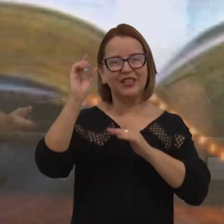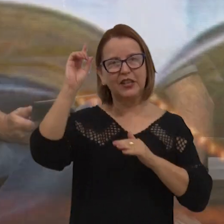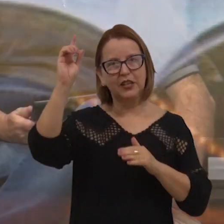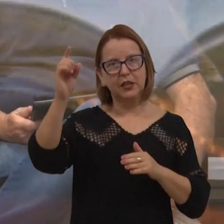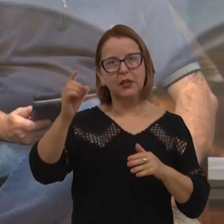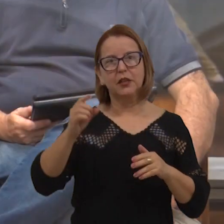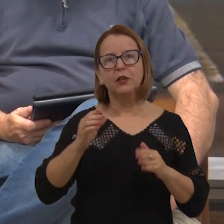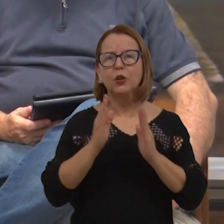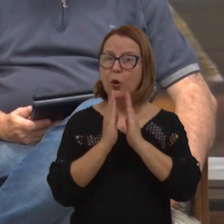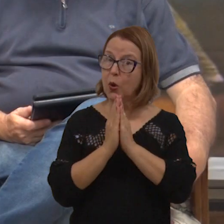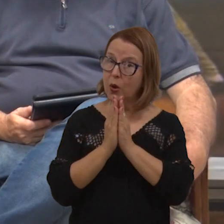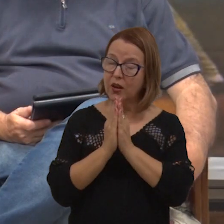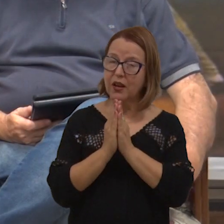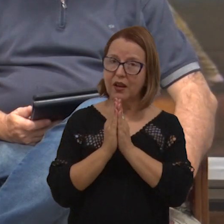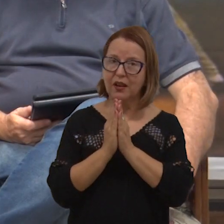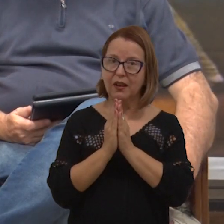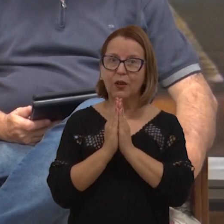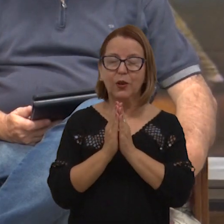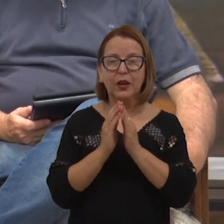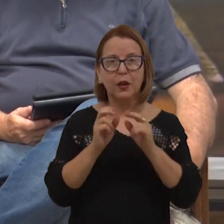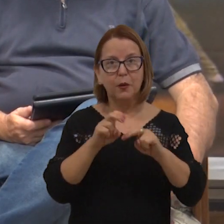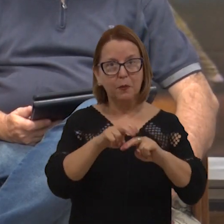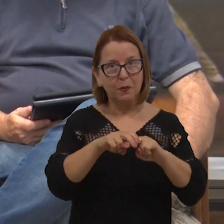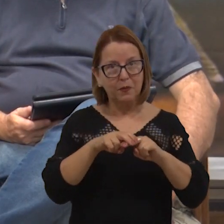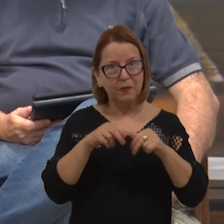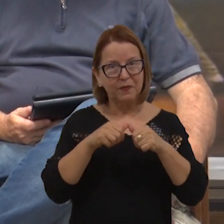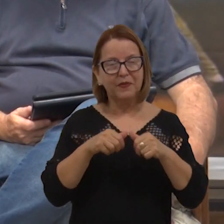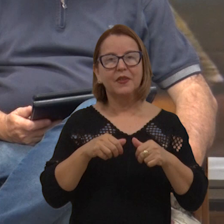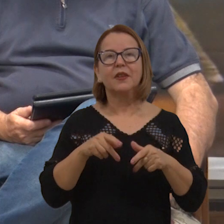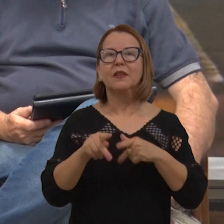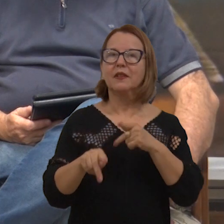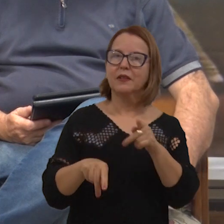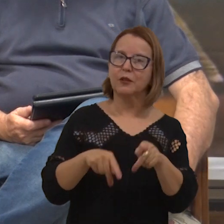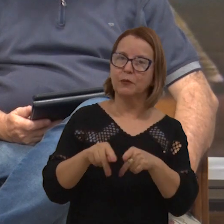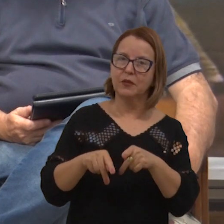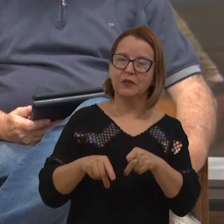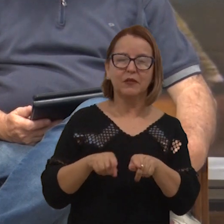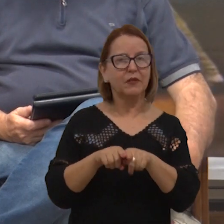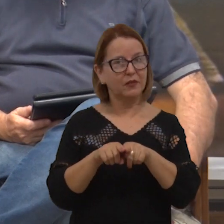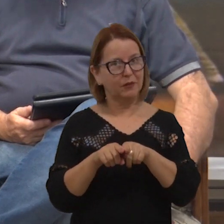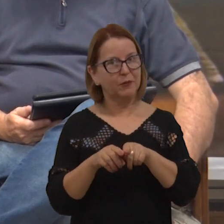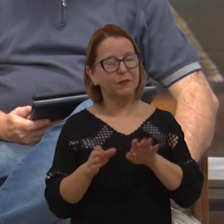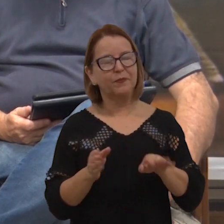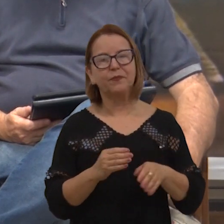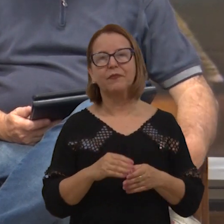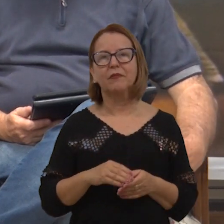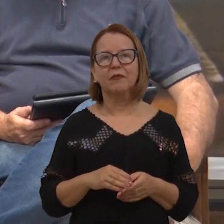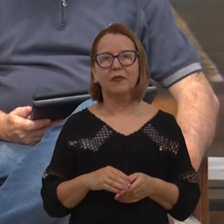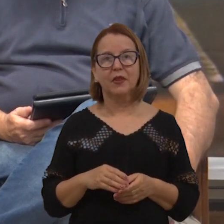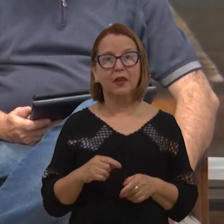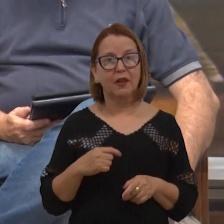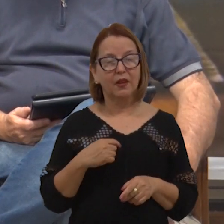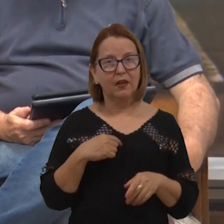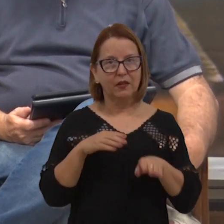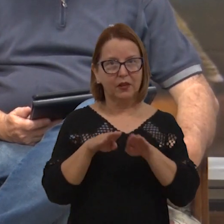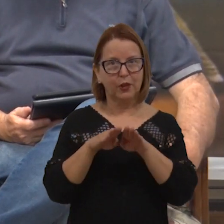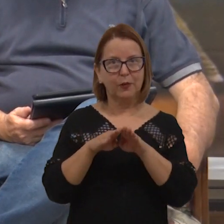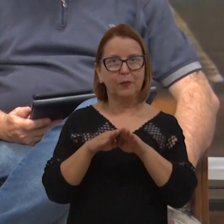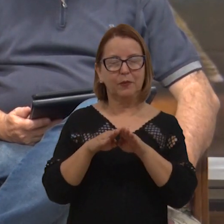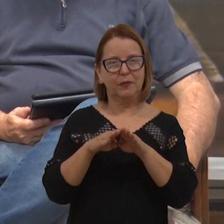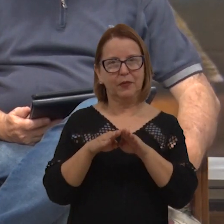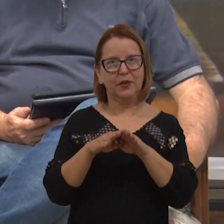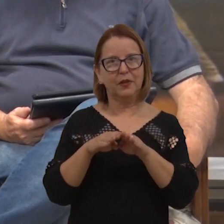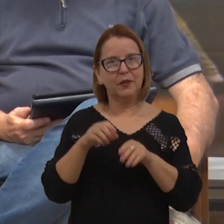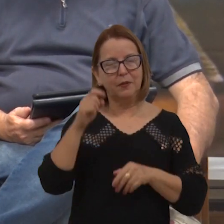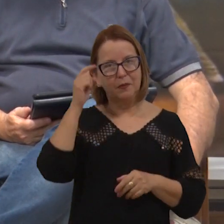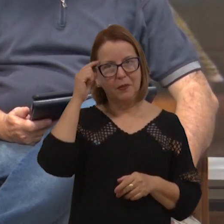orando. E orando por essas pessoas, meu irmão. Eu também entendo que